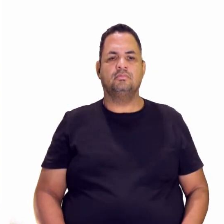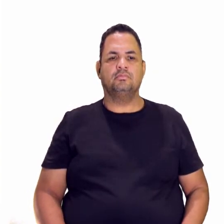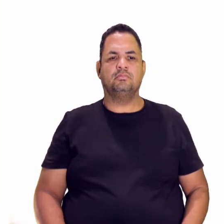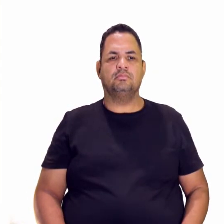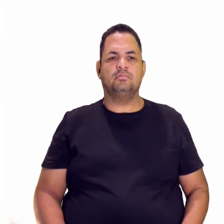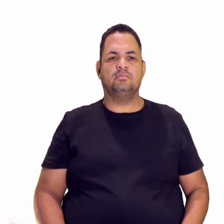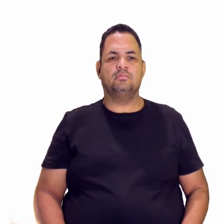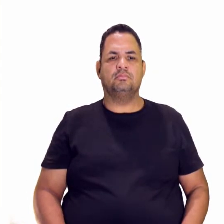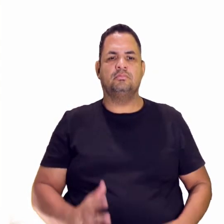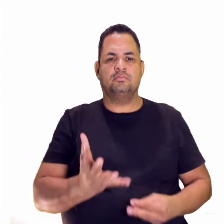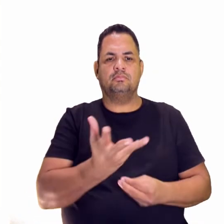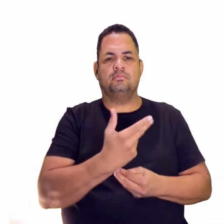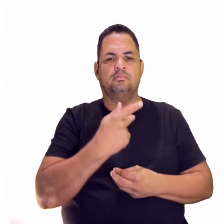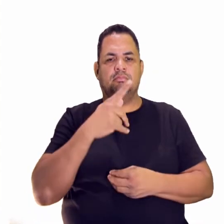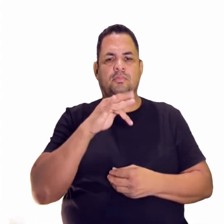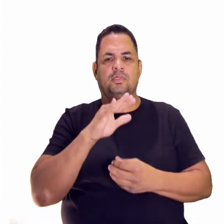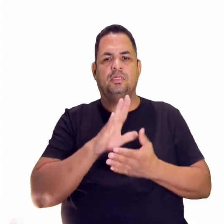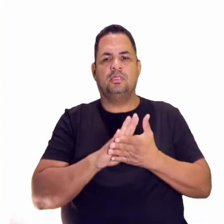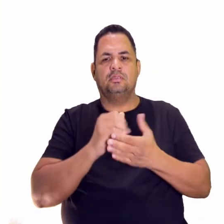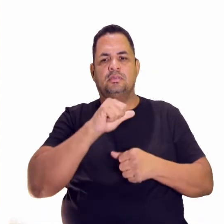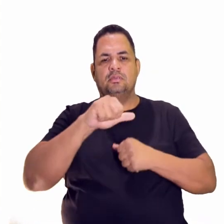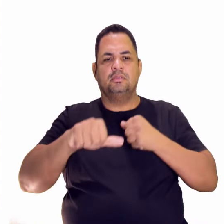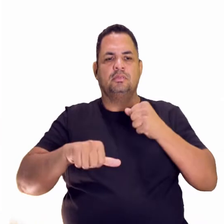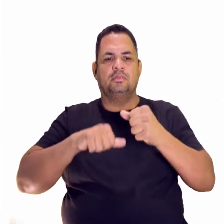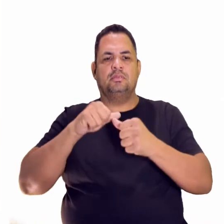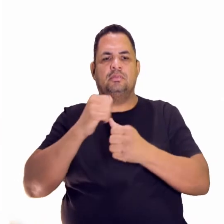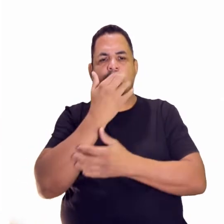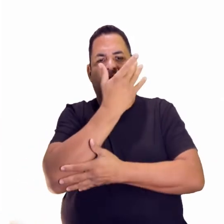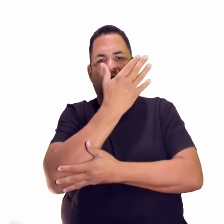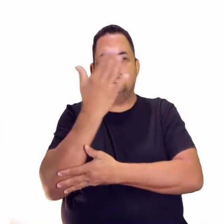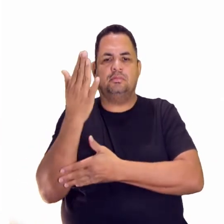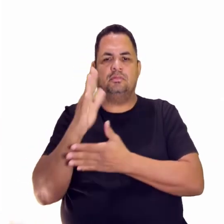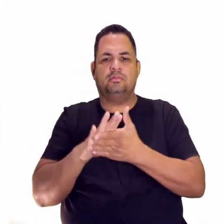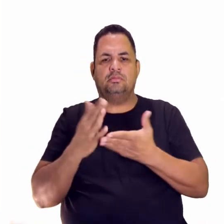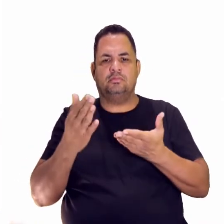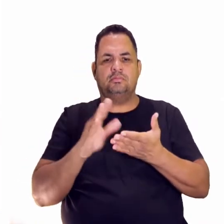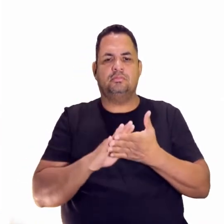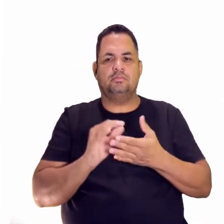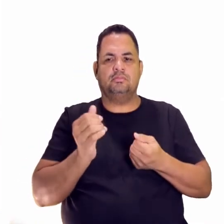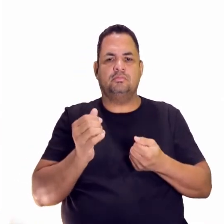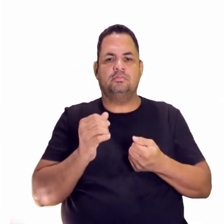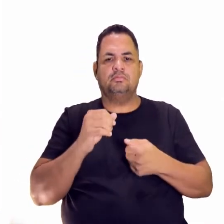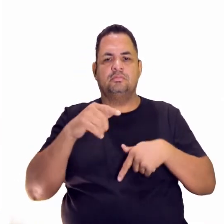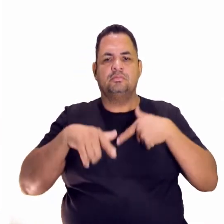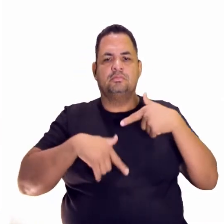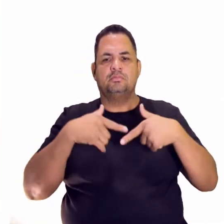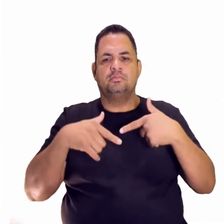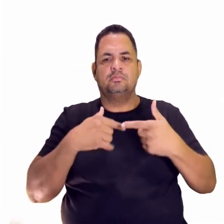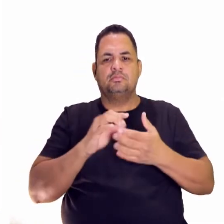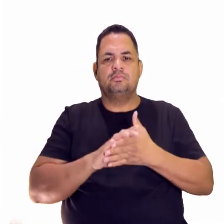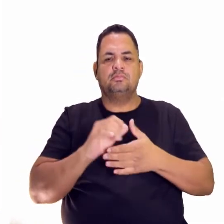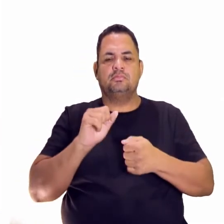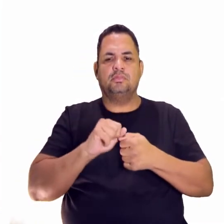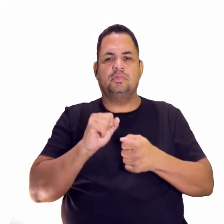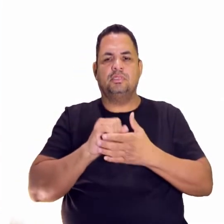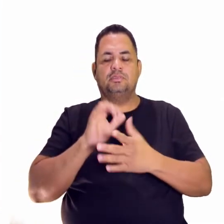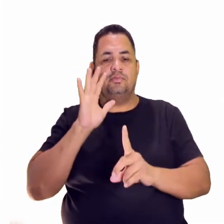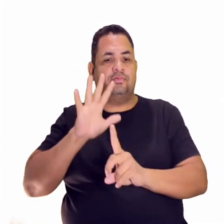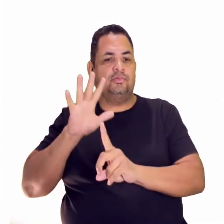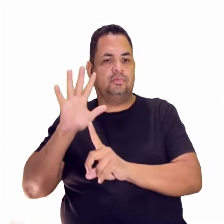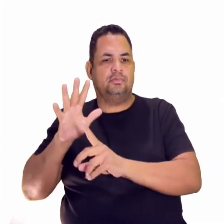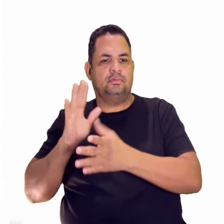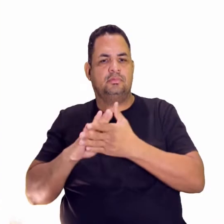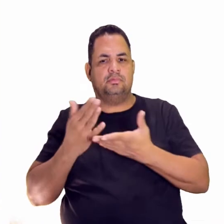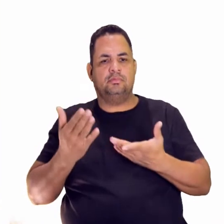A arte povera e a land art modificam as paisagens com obras se modifica, faz intervenção, né?